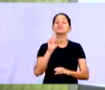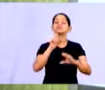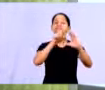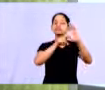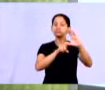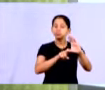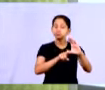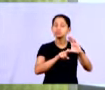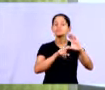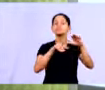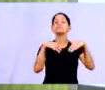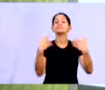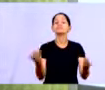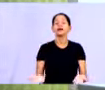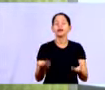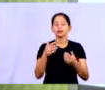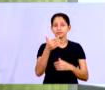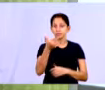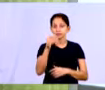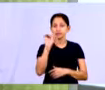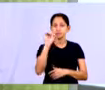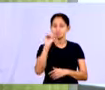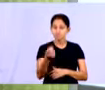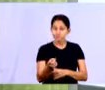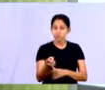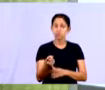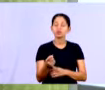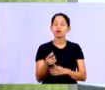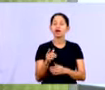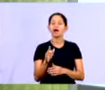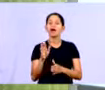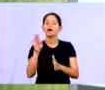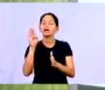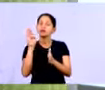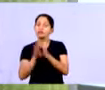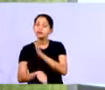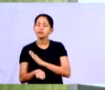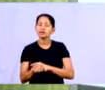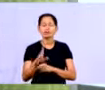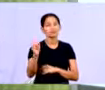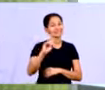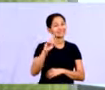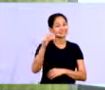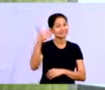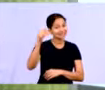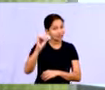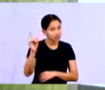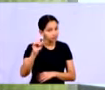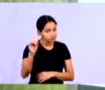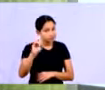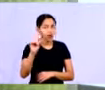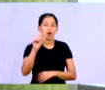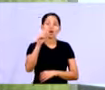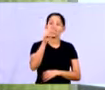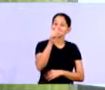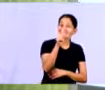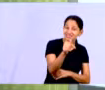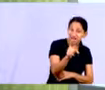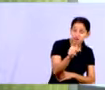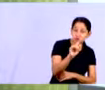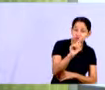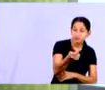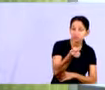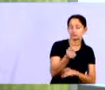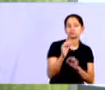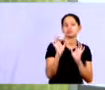ganha 10 mil bruto e ganha 7 mil líquido, não se divida em cima de 10 mil, porque tudo pode acontecer, principalmente quando a gente está falando